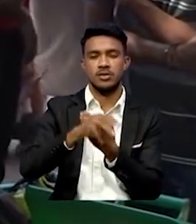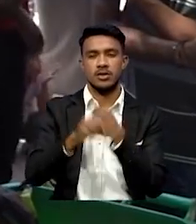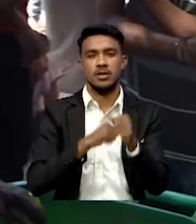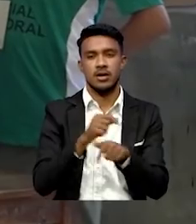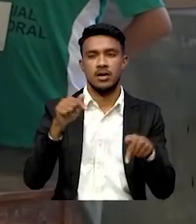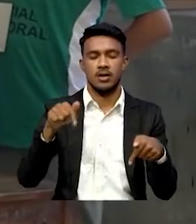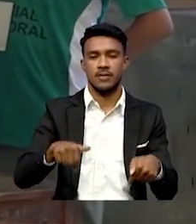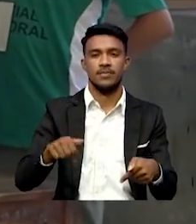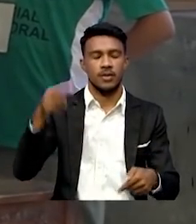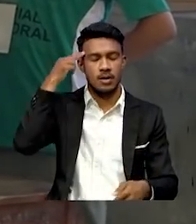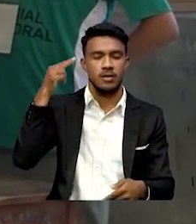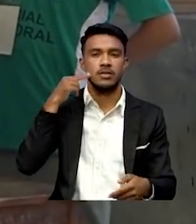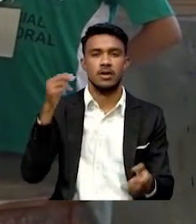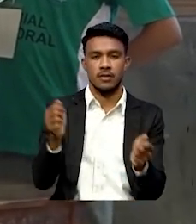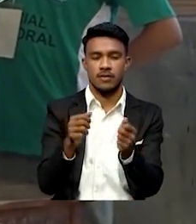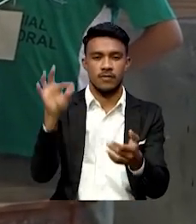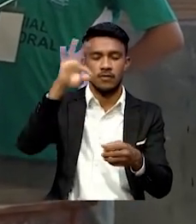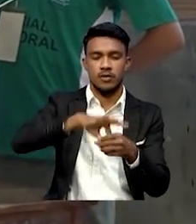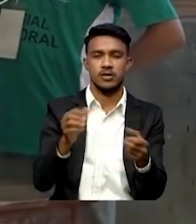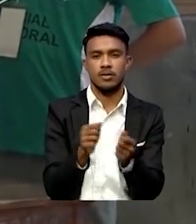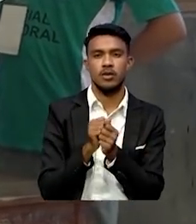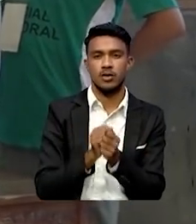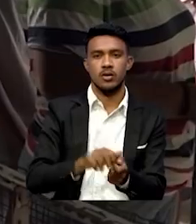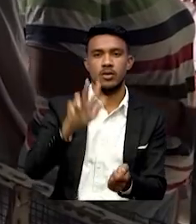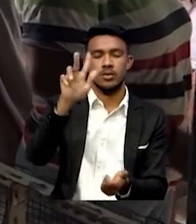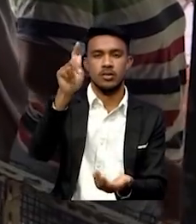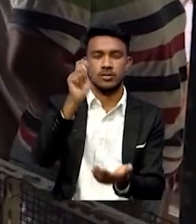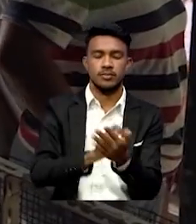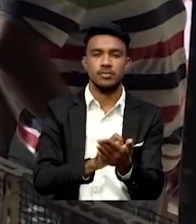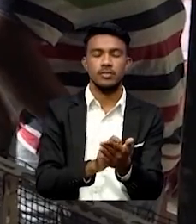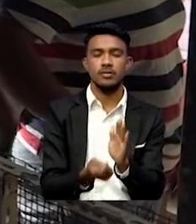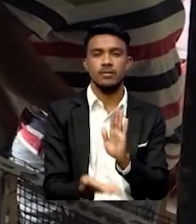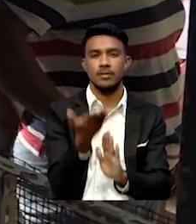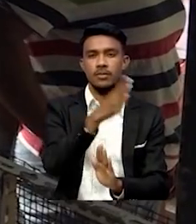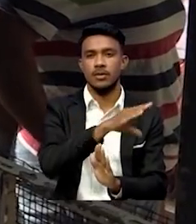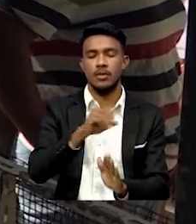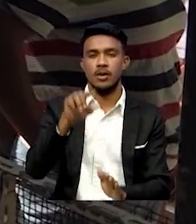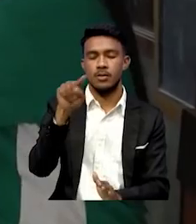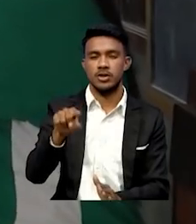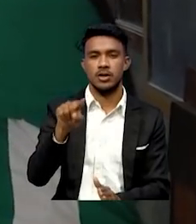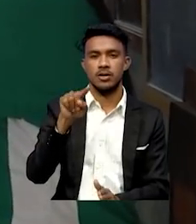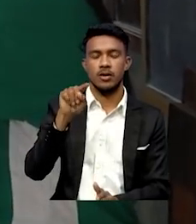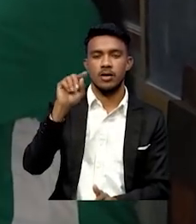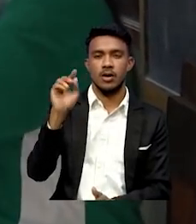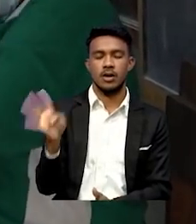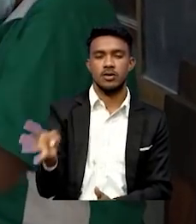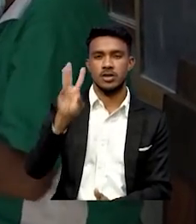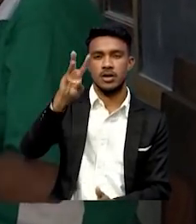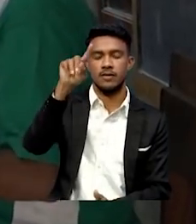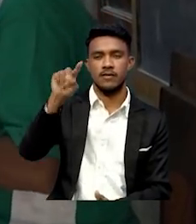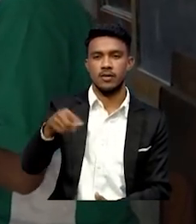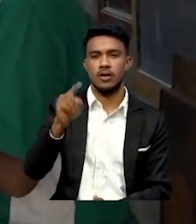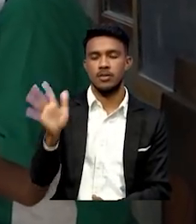Manuel Ramos Horta ho votos hamutuk riung atus tolu resing o porcento hatan lu resing nen, 0,5 nulu resing walu,